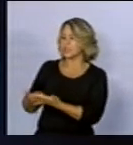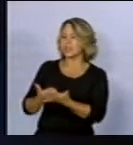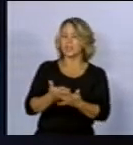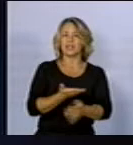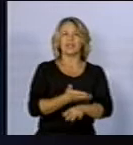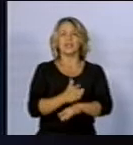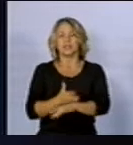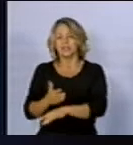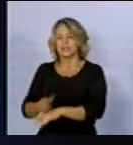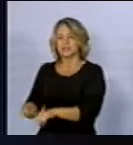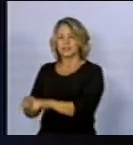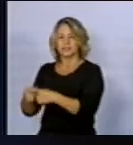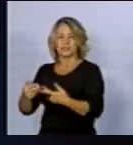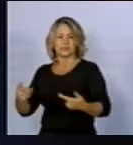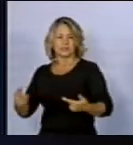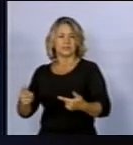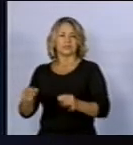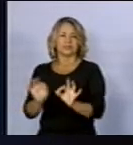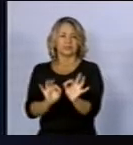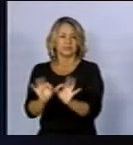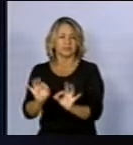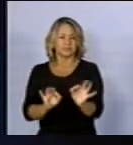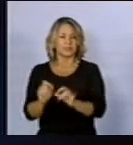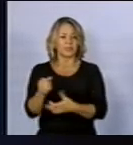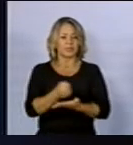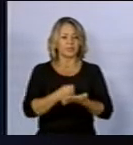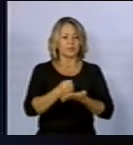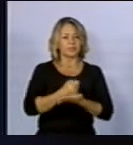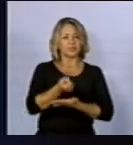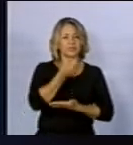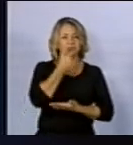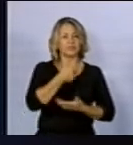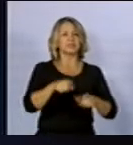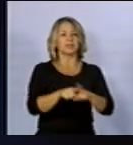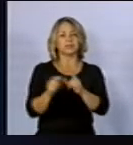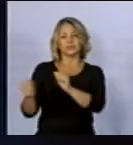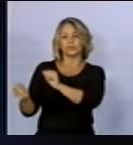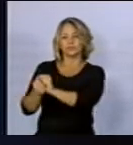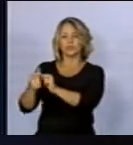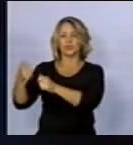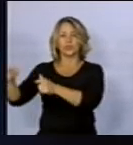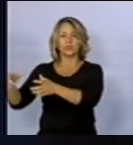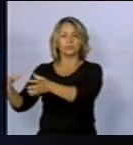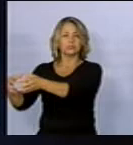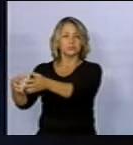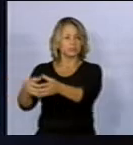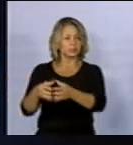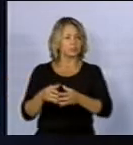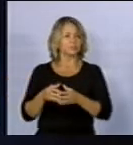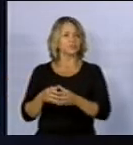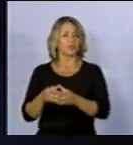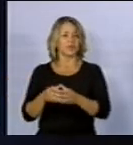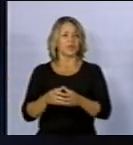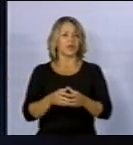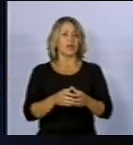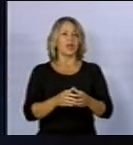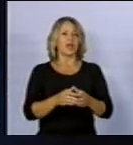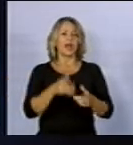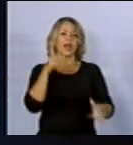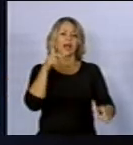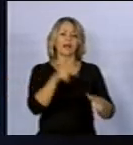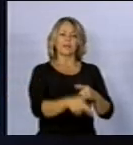medicamentos Coopera com as eh com a Anvisa e outras agências para o Recall suspensão de